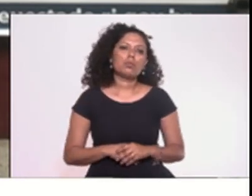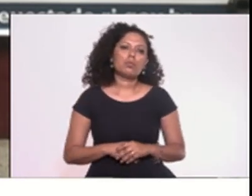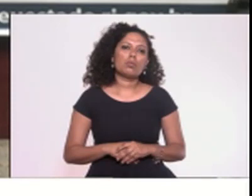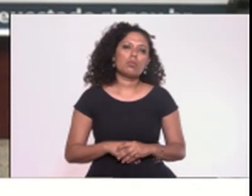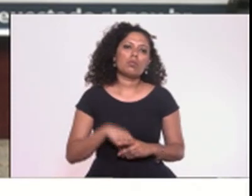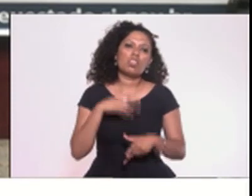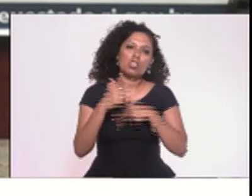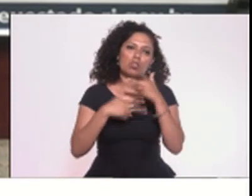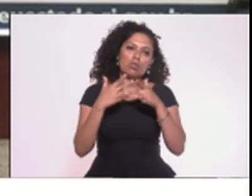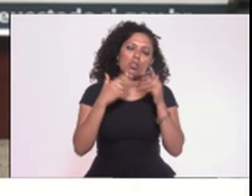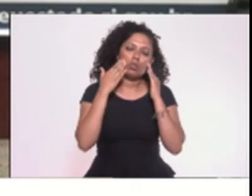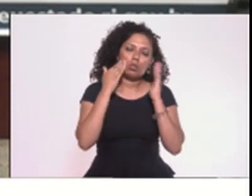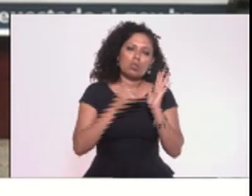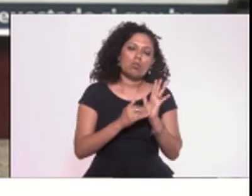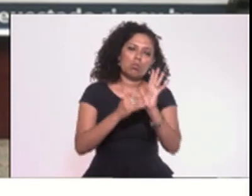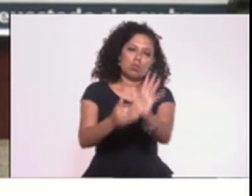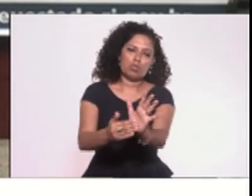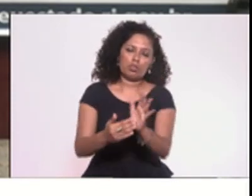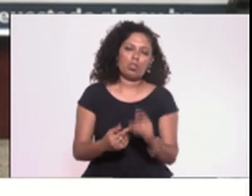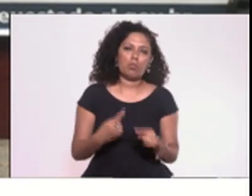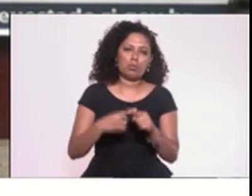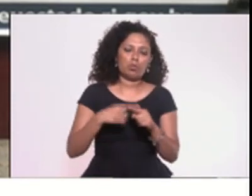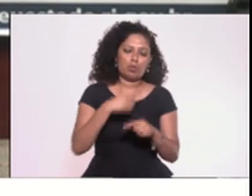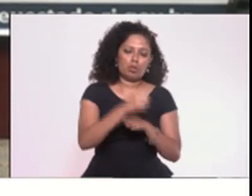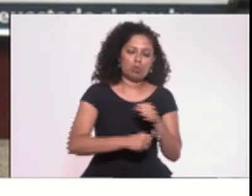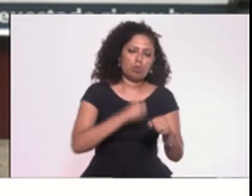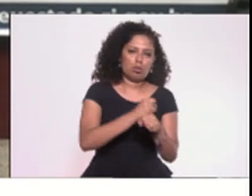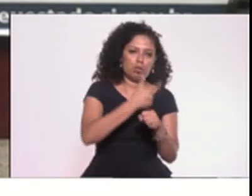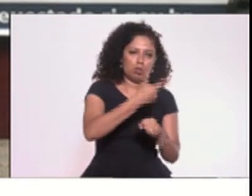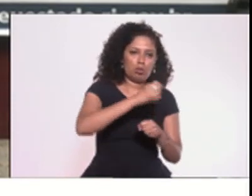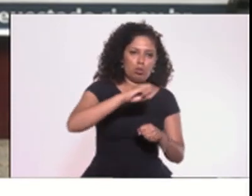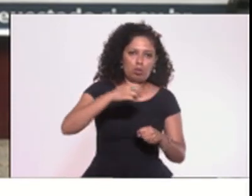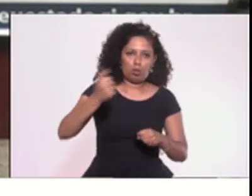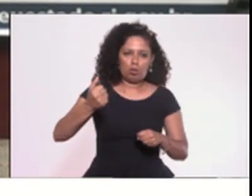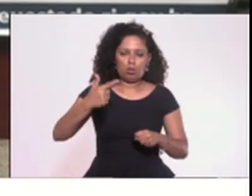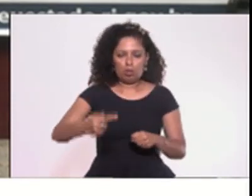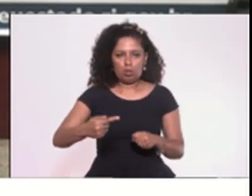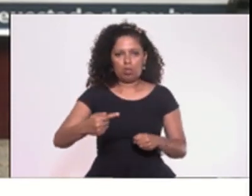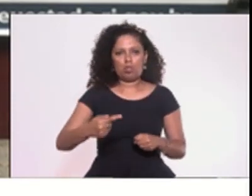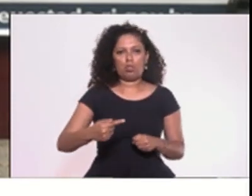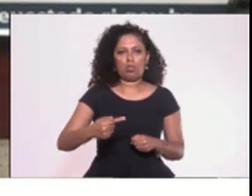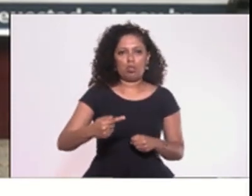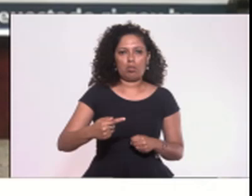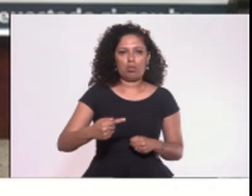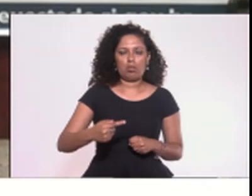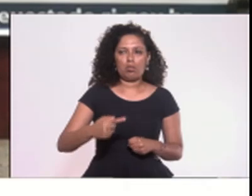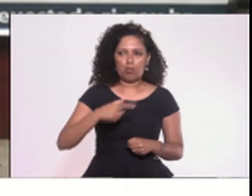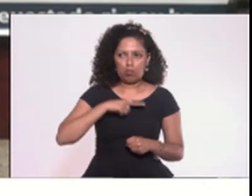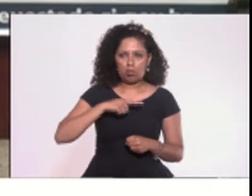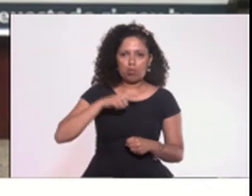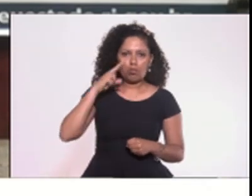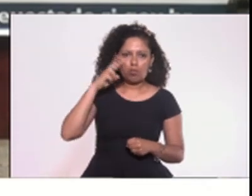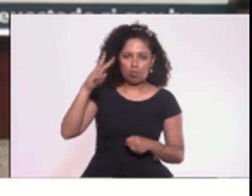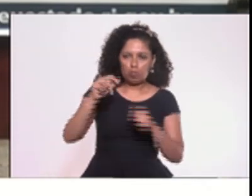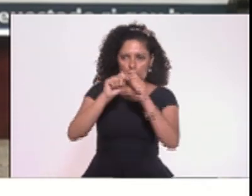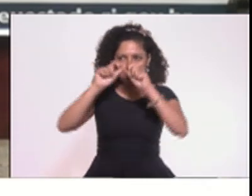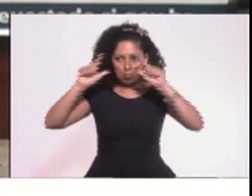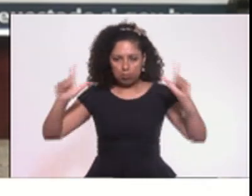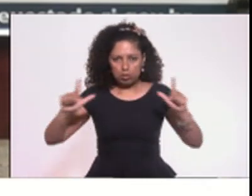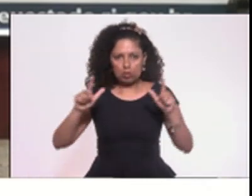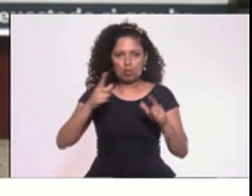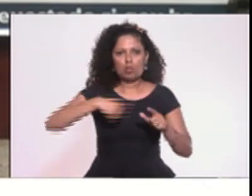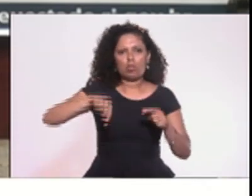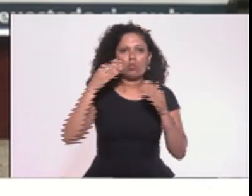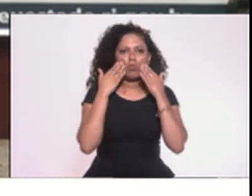Eu disse que eu ia dar um salto, porque a partir de 2017, está pequenininho, mas depois vocês vão receber essa apresentação,